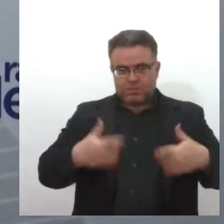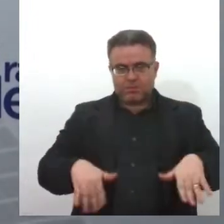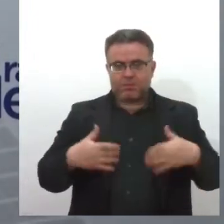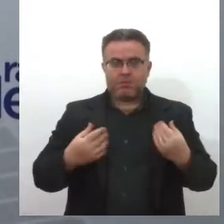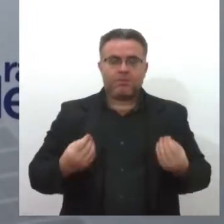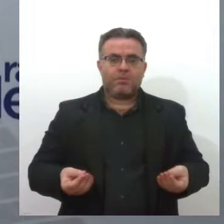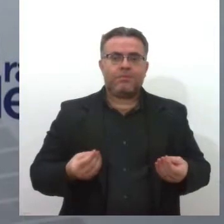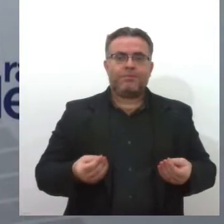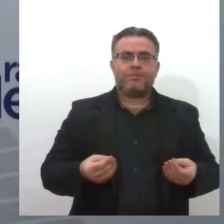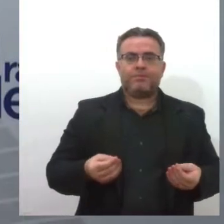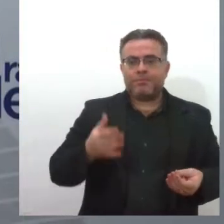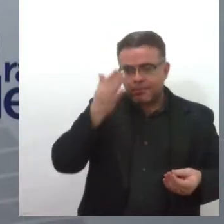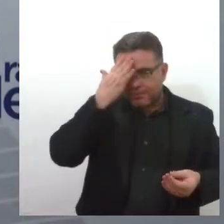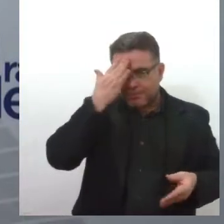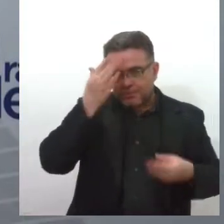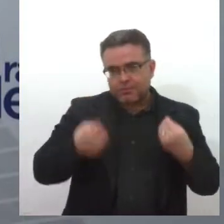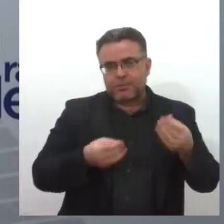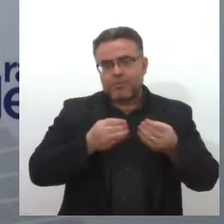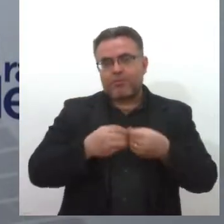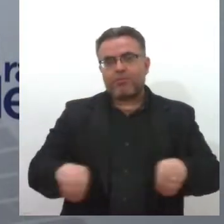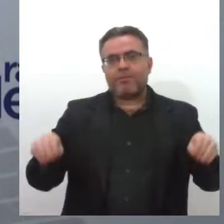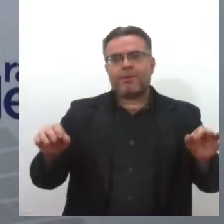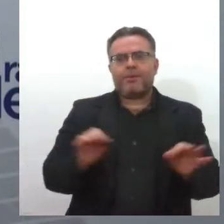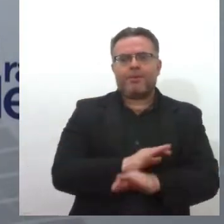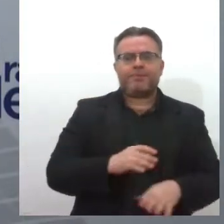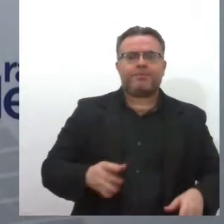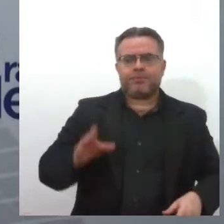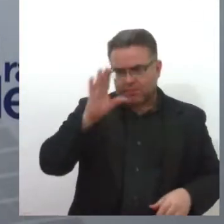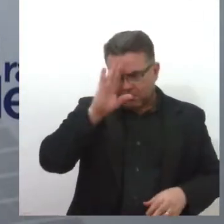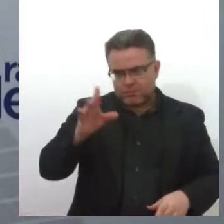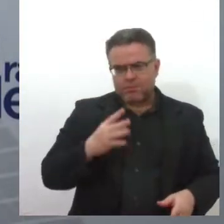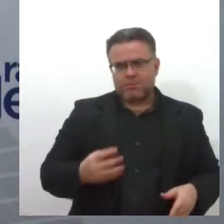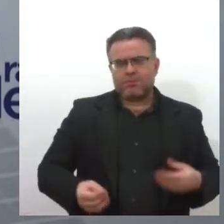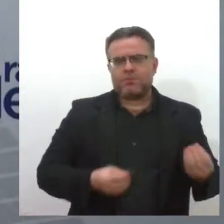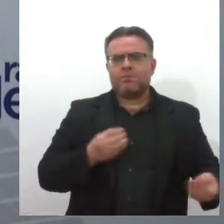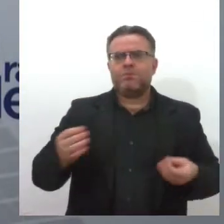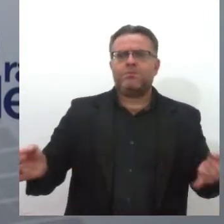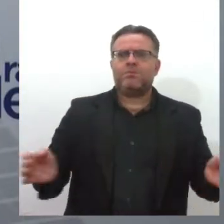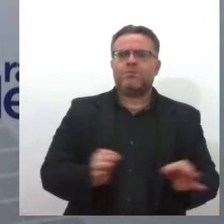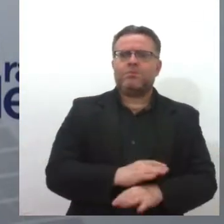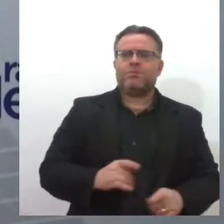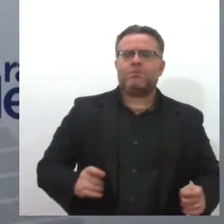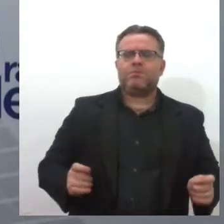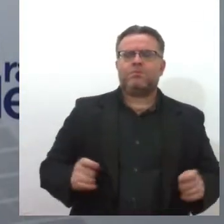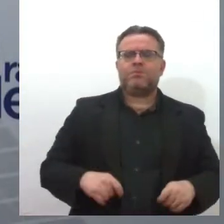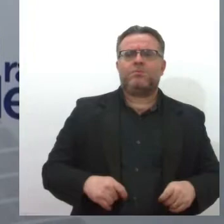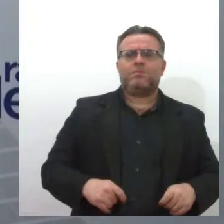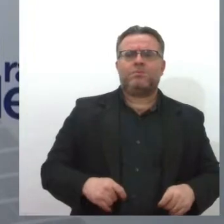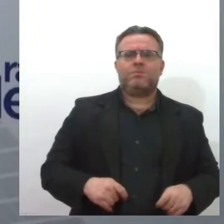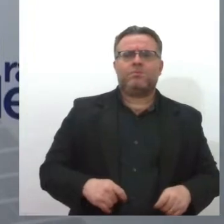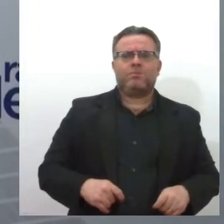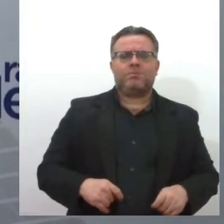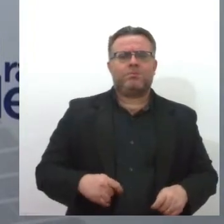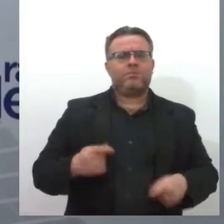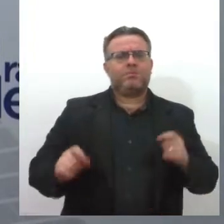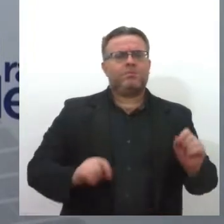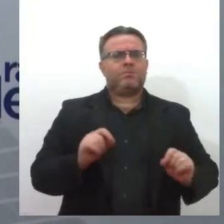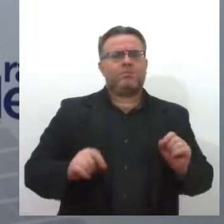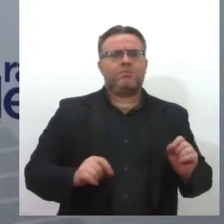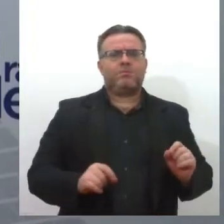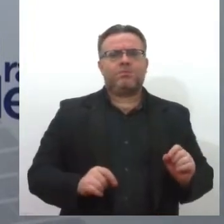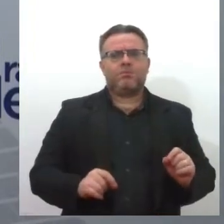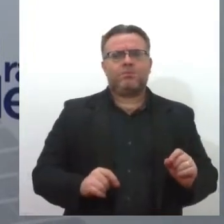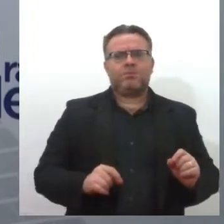Eu entendo ser prejudicial e mais, e o principal para mim, que definiu eu ser contra, é que eu tive uma chuva de pedidos em minhas redes sociais